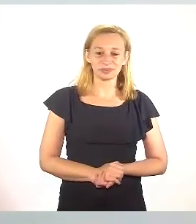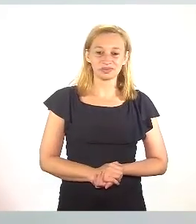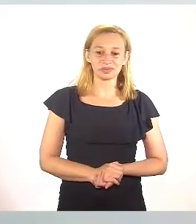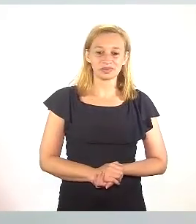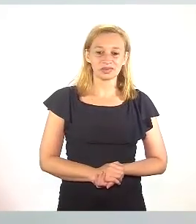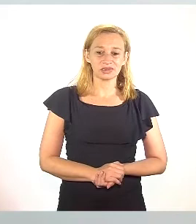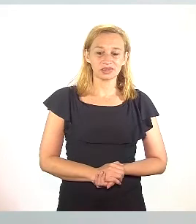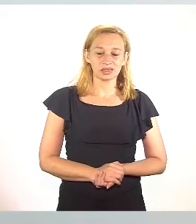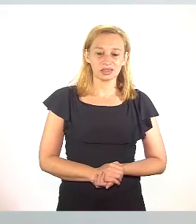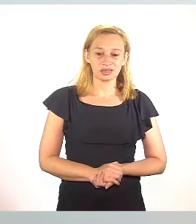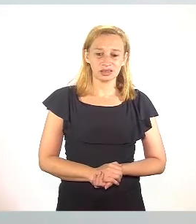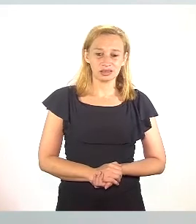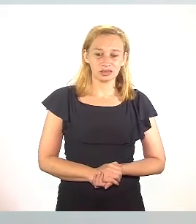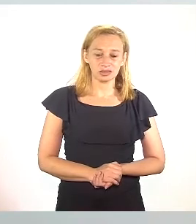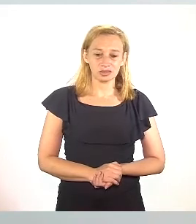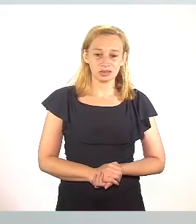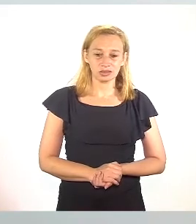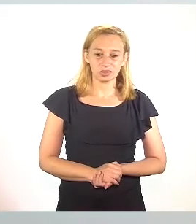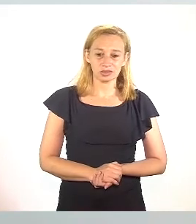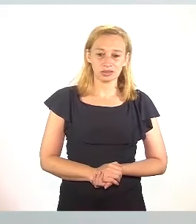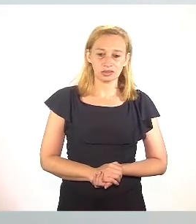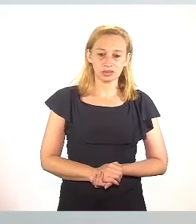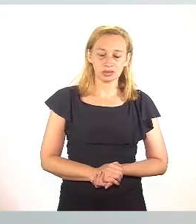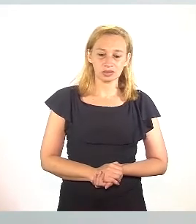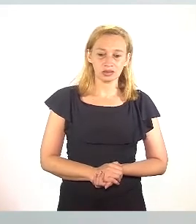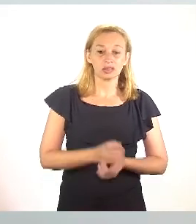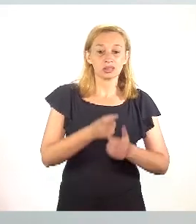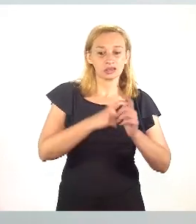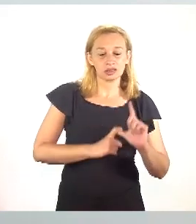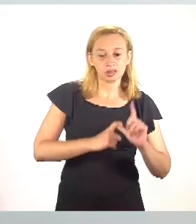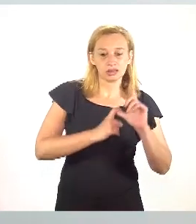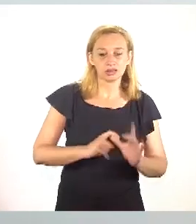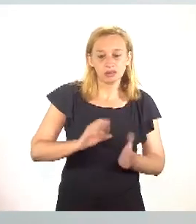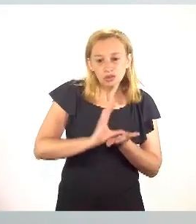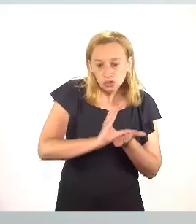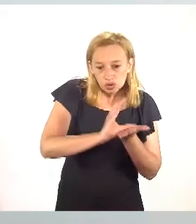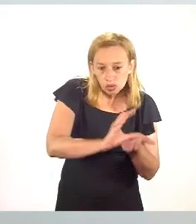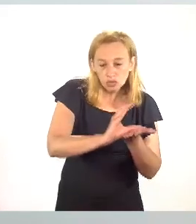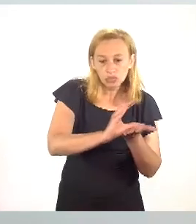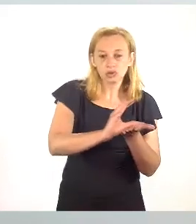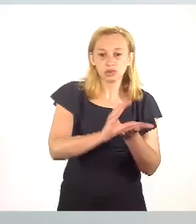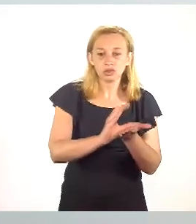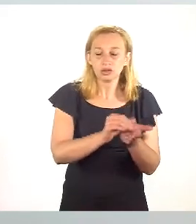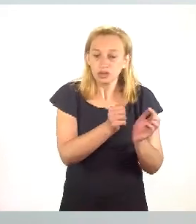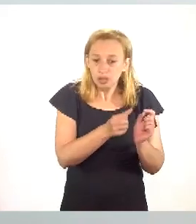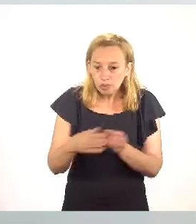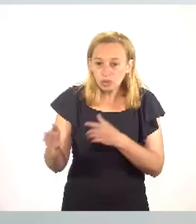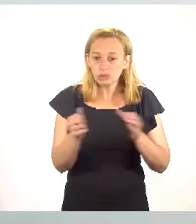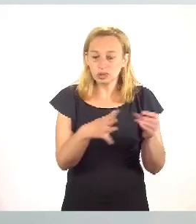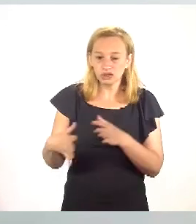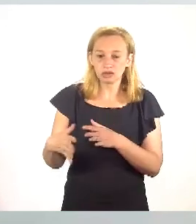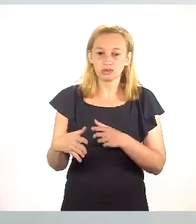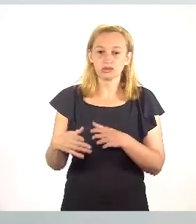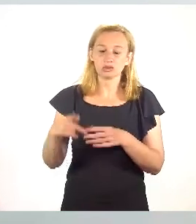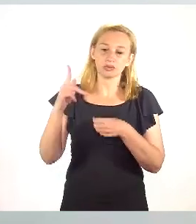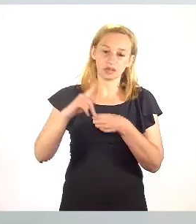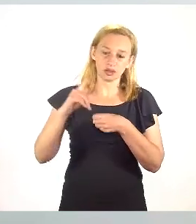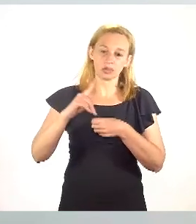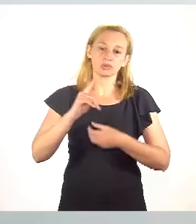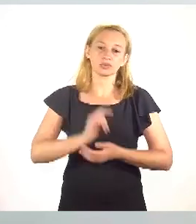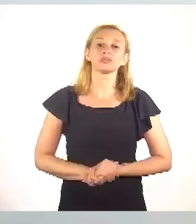profundamente dependente de recursos que derivam da produção de petróleo.